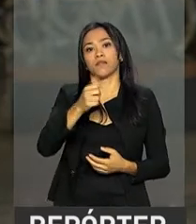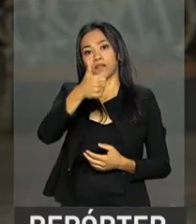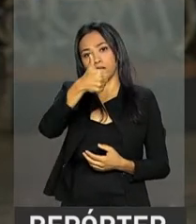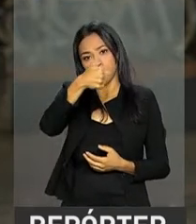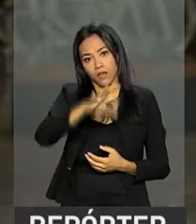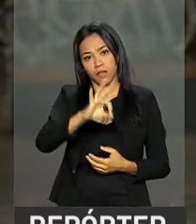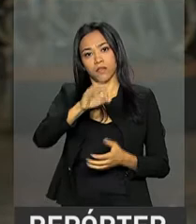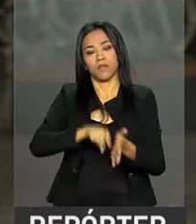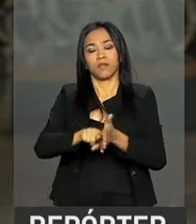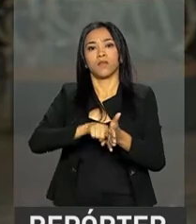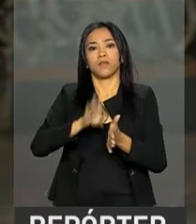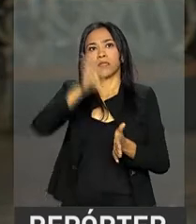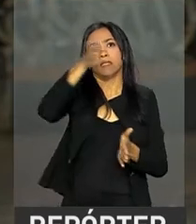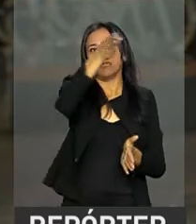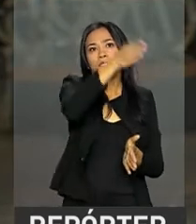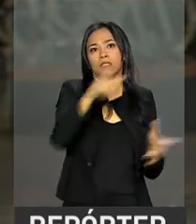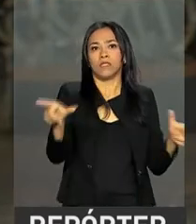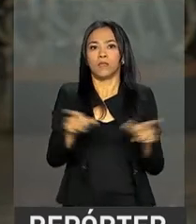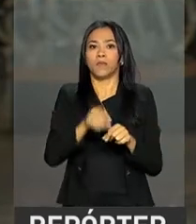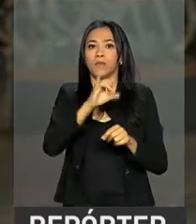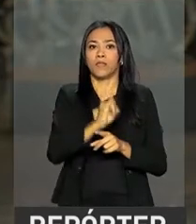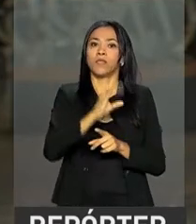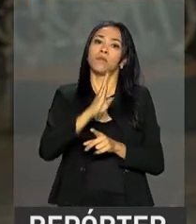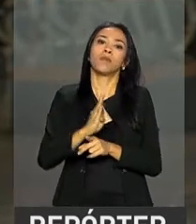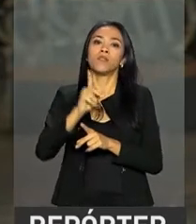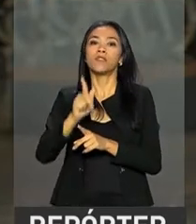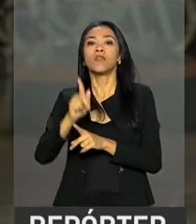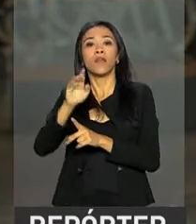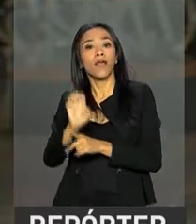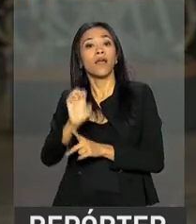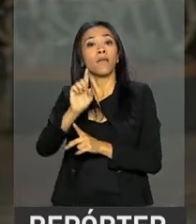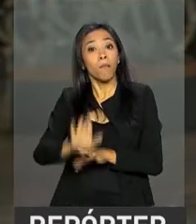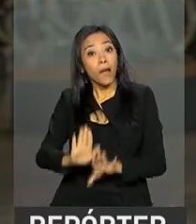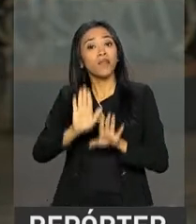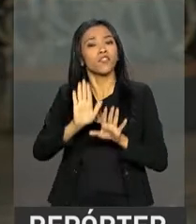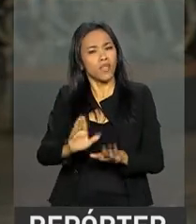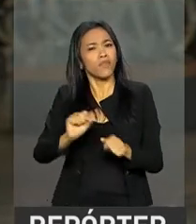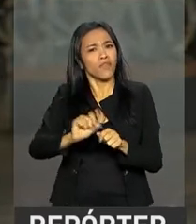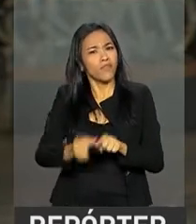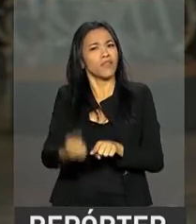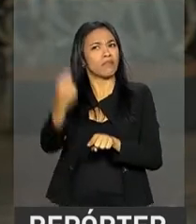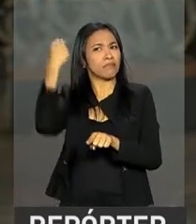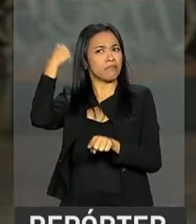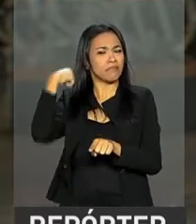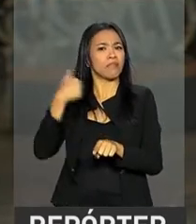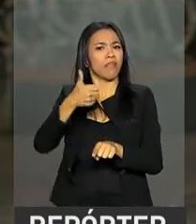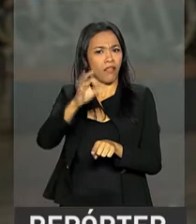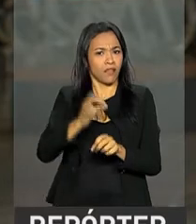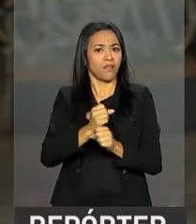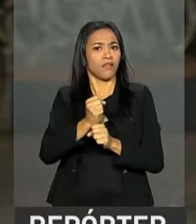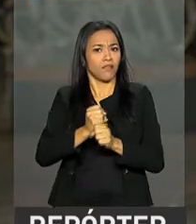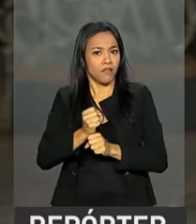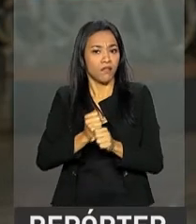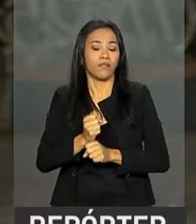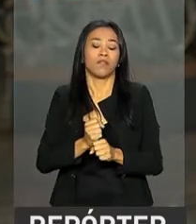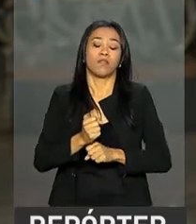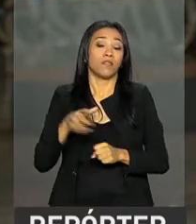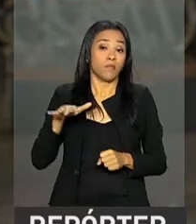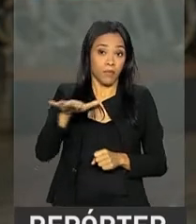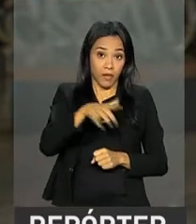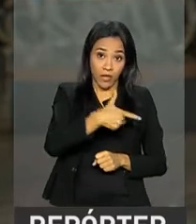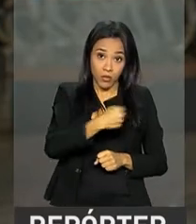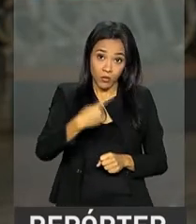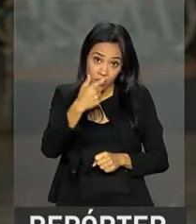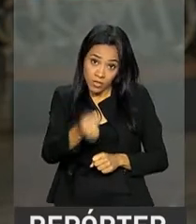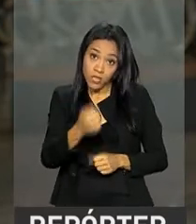no país mas o último levantamento nesses moldes foi feito há mais de dez anos para o censo agro 2017